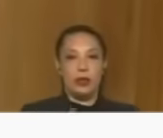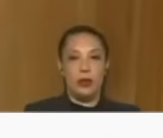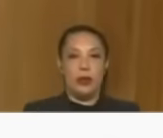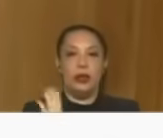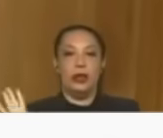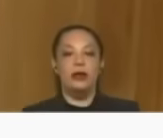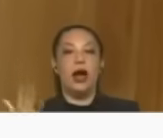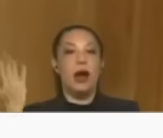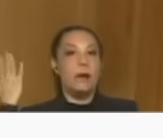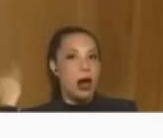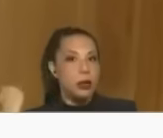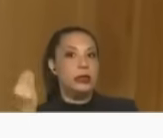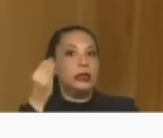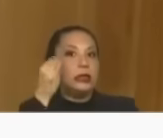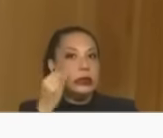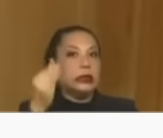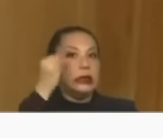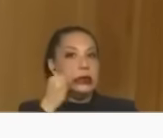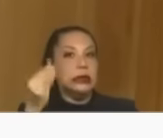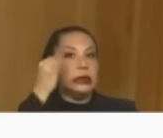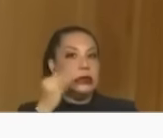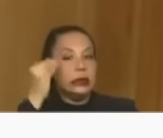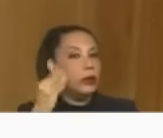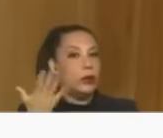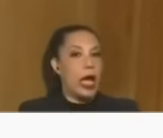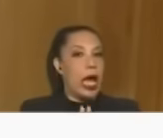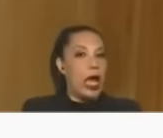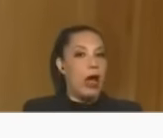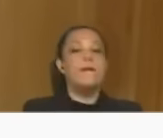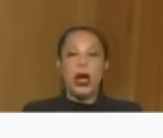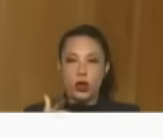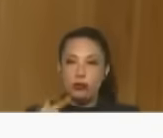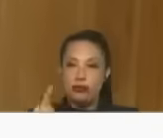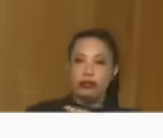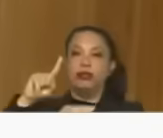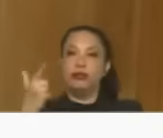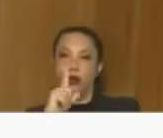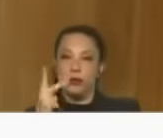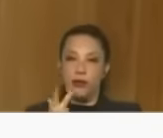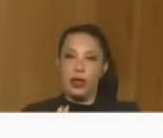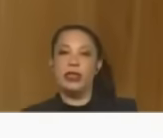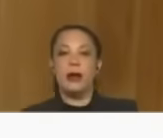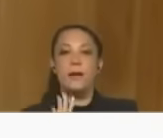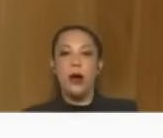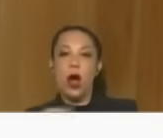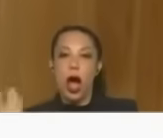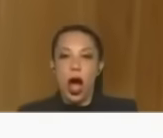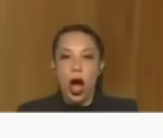deflagrada nesta quinta-feira, mirando aliados de Jair Bolsonaro, que estão sendo investigados por terem